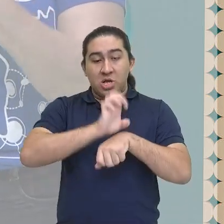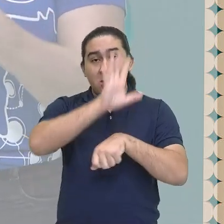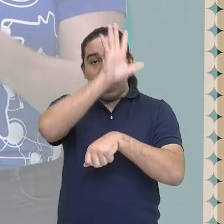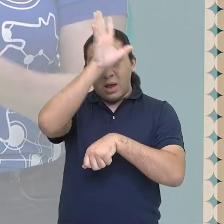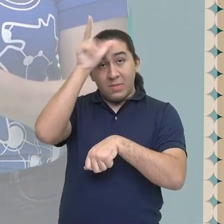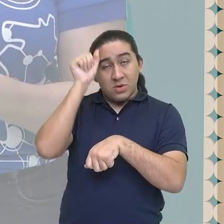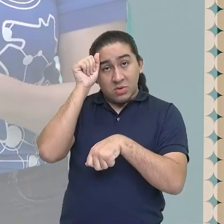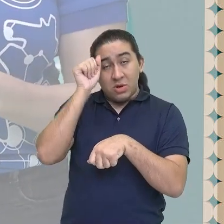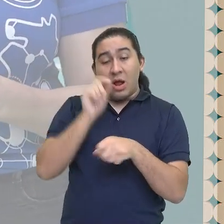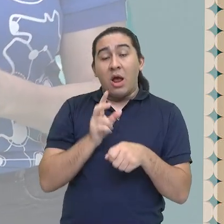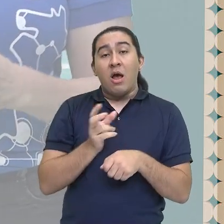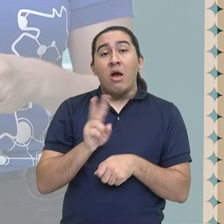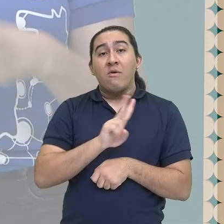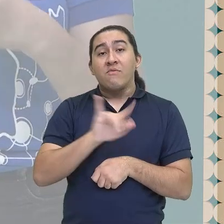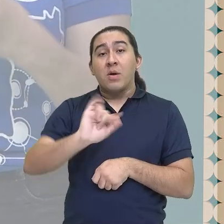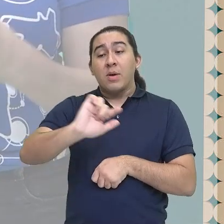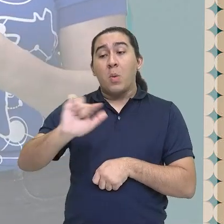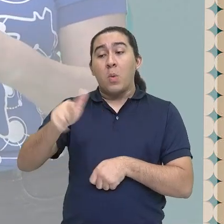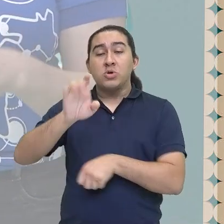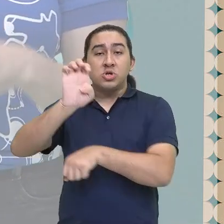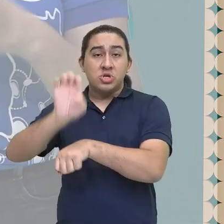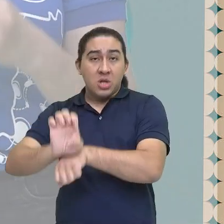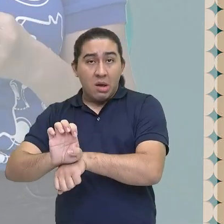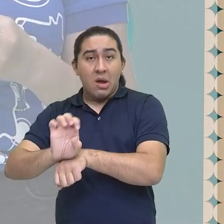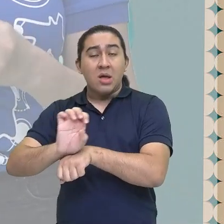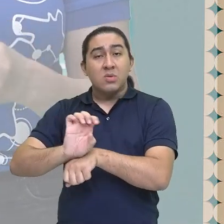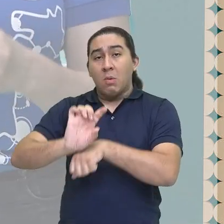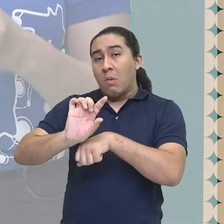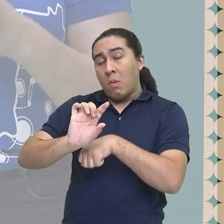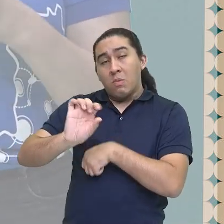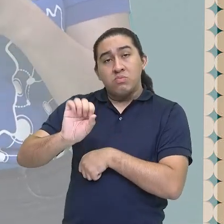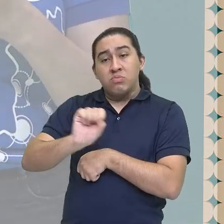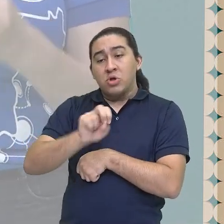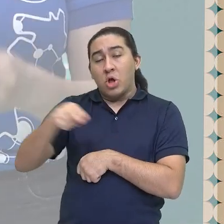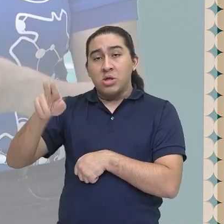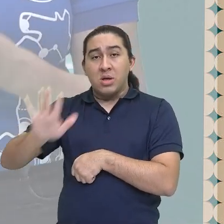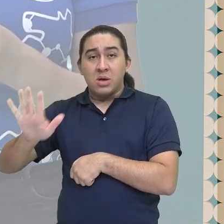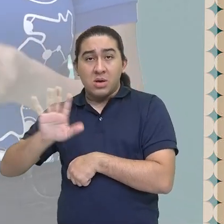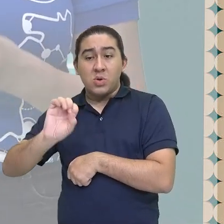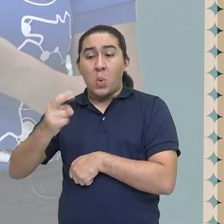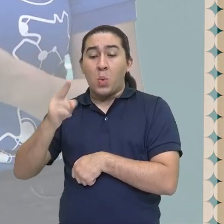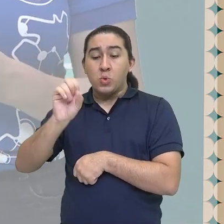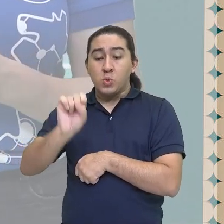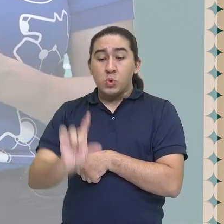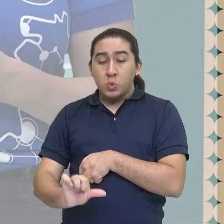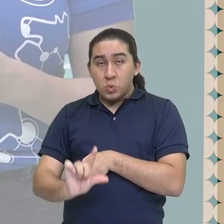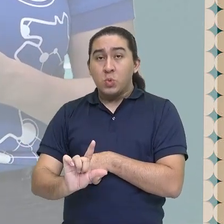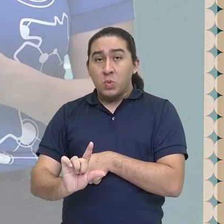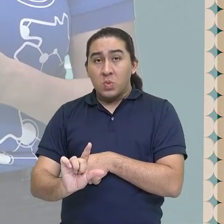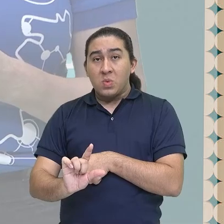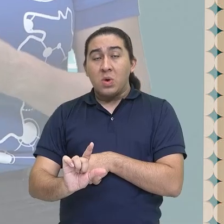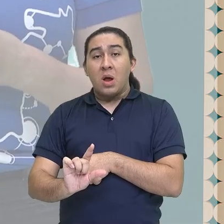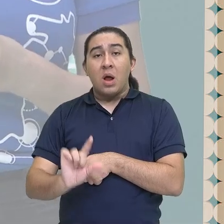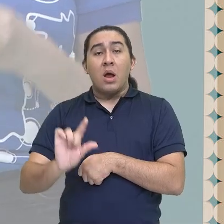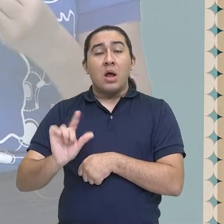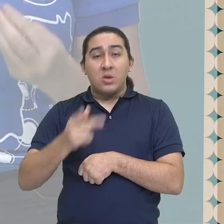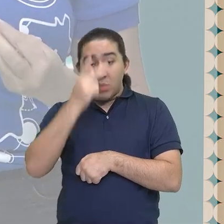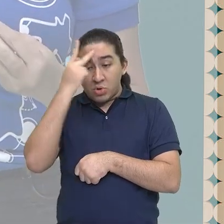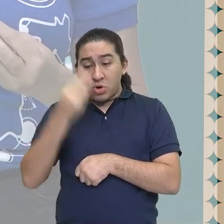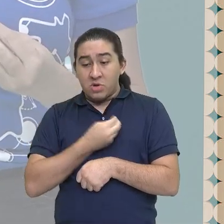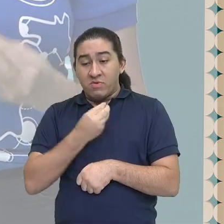em qualquer outro lugar, no Nordeste, no Sul, eles vão reconhecer pela fala. Quem